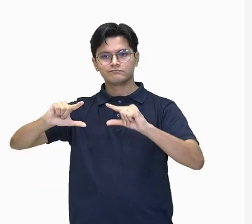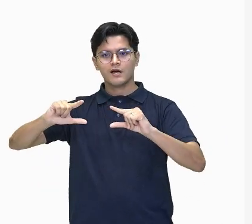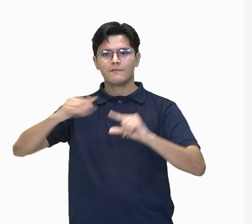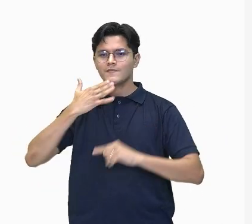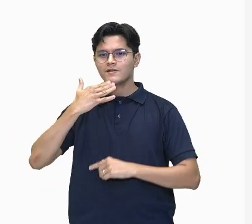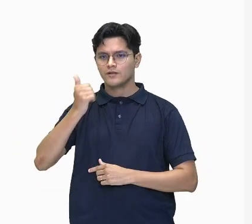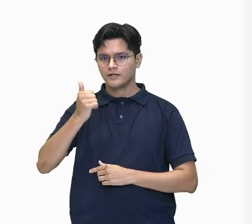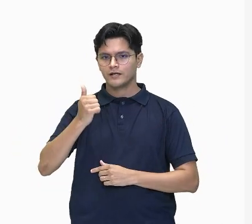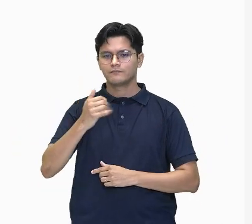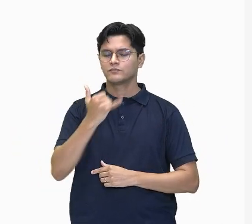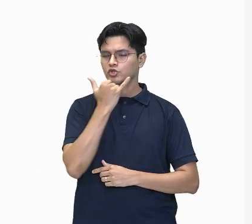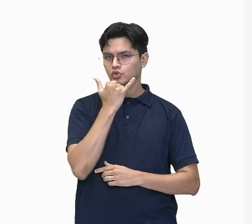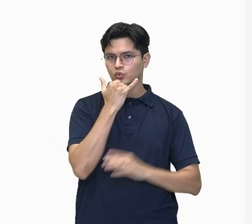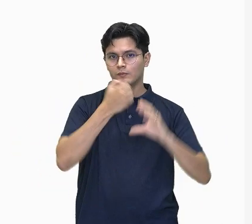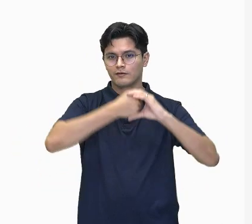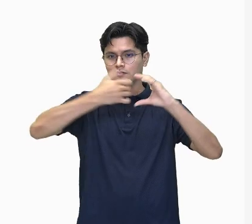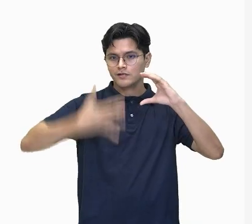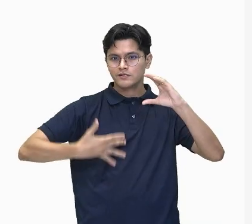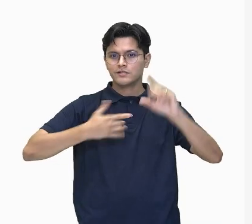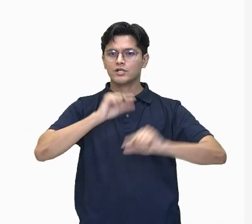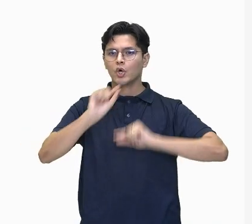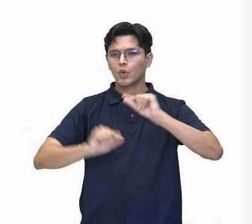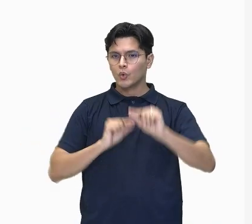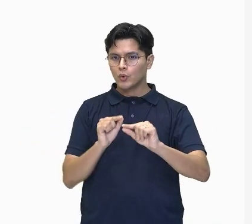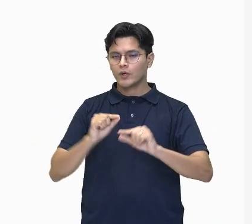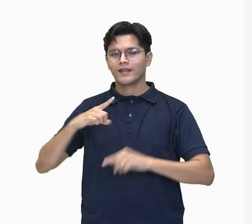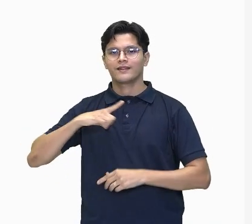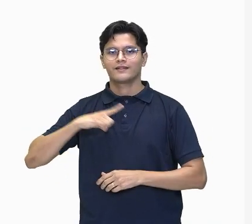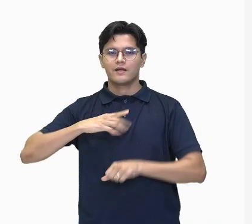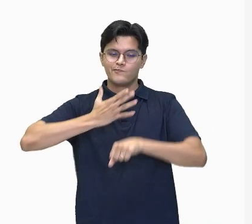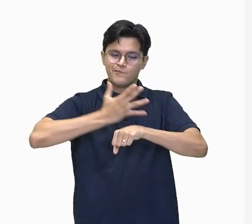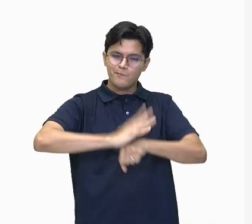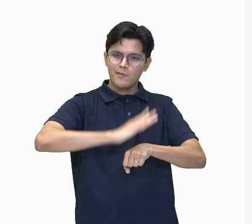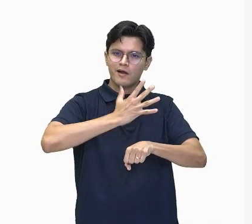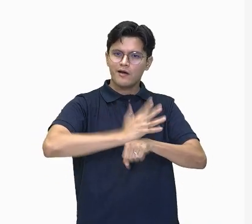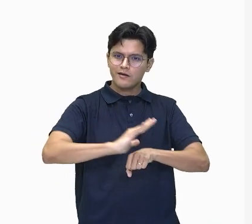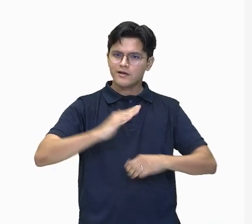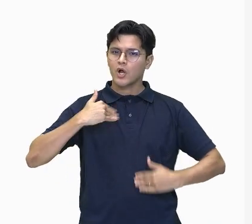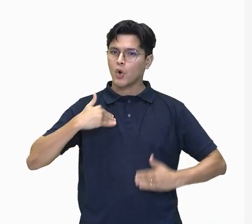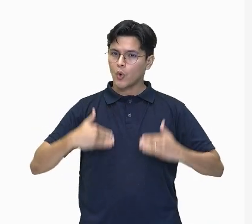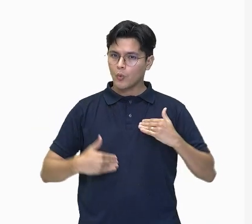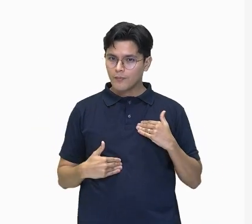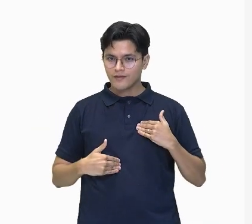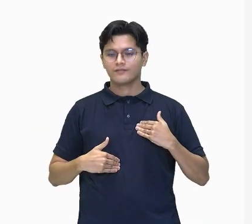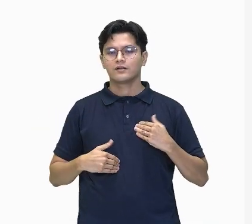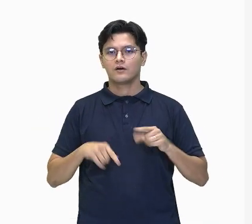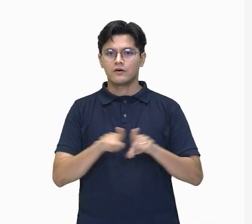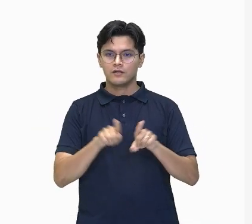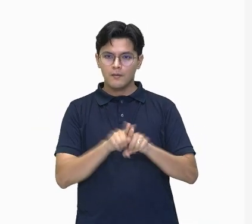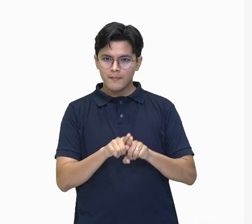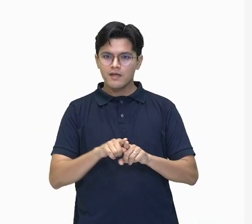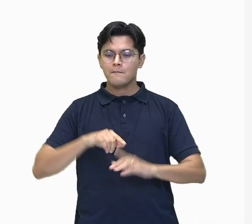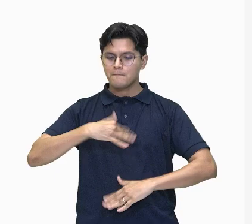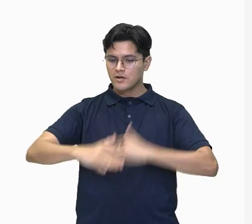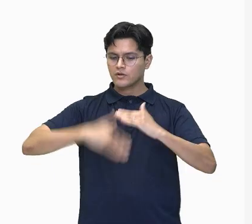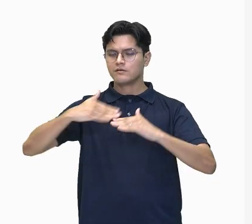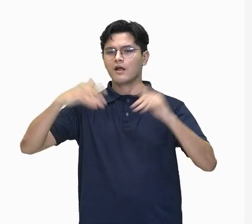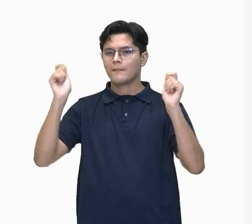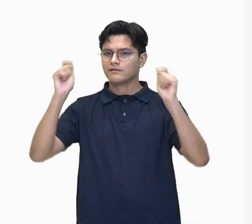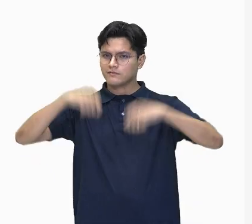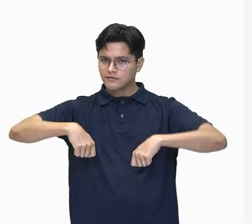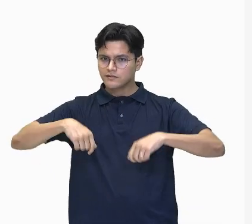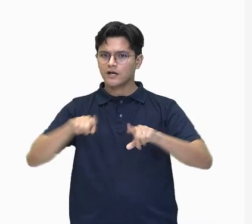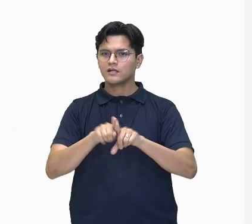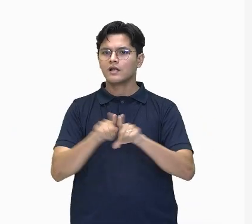se caracterizam pela exercitação corporal orientada à melhoria do rendimento, a aquisição e